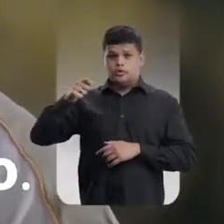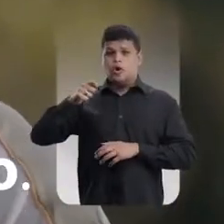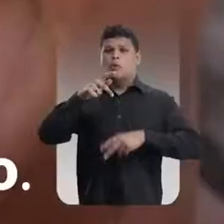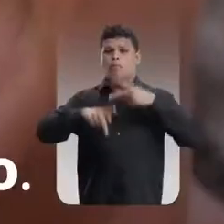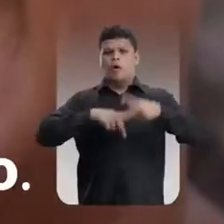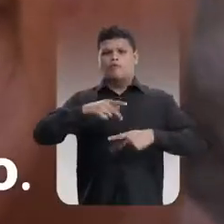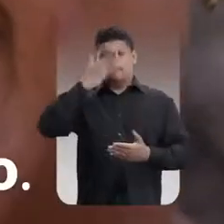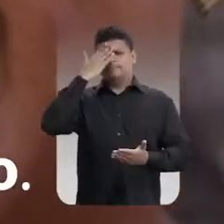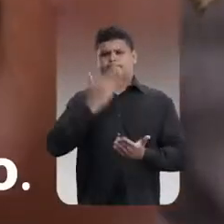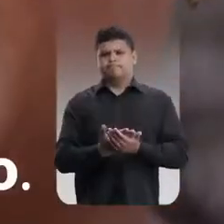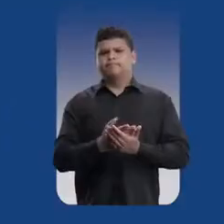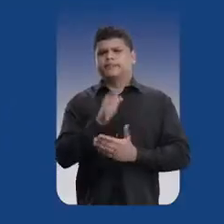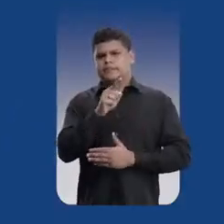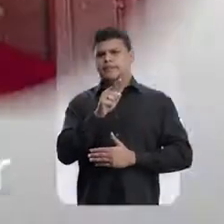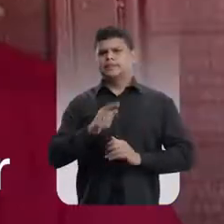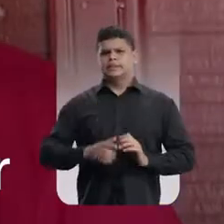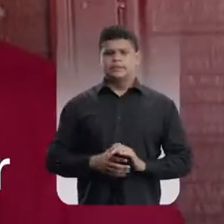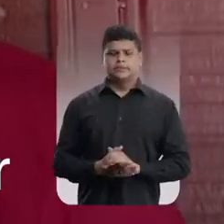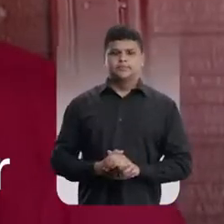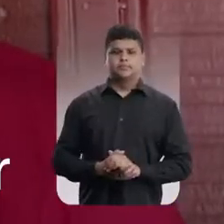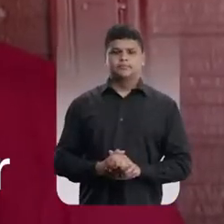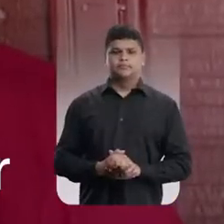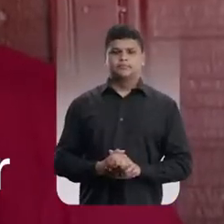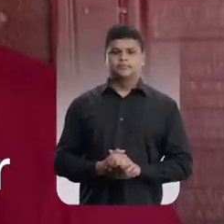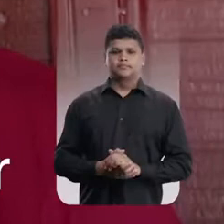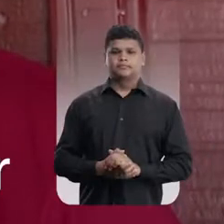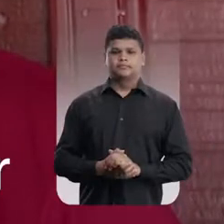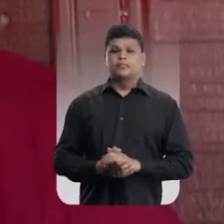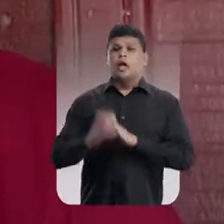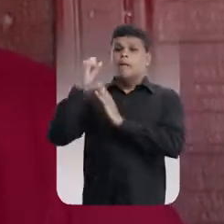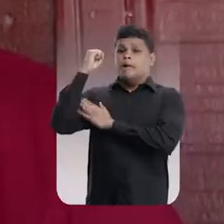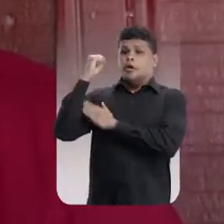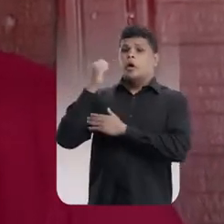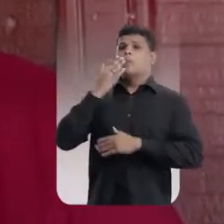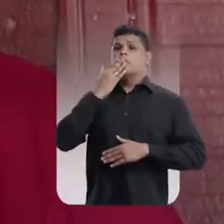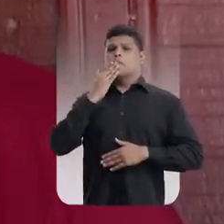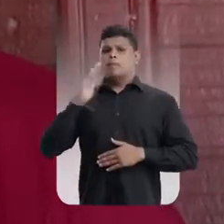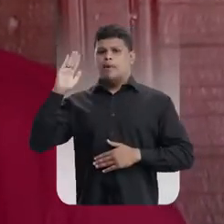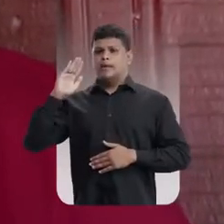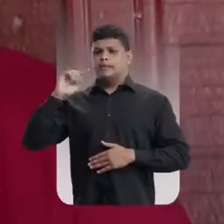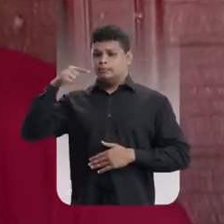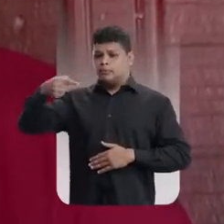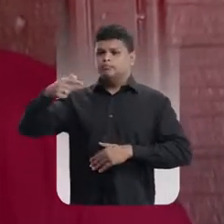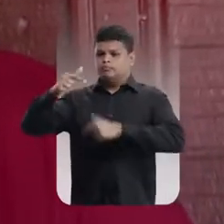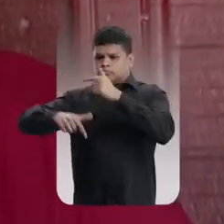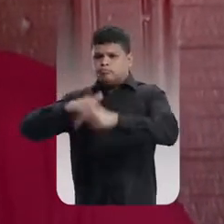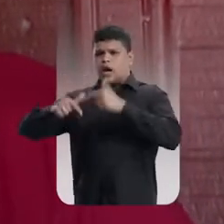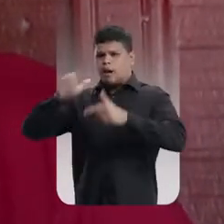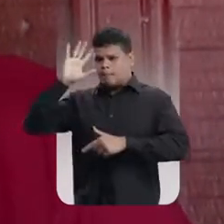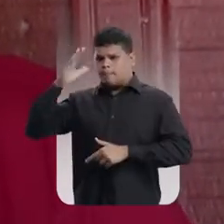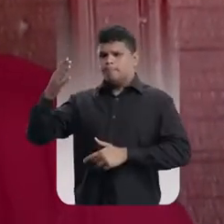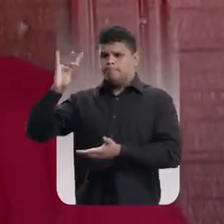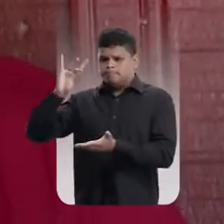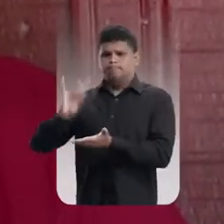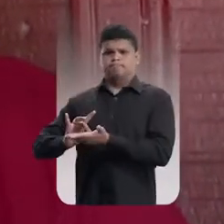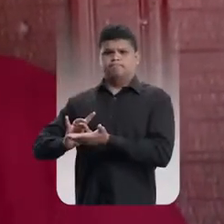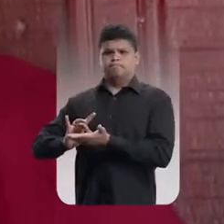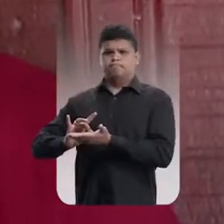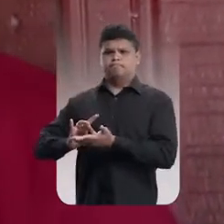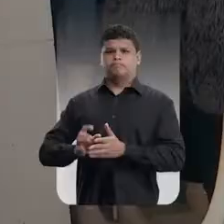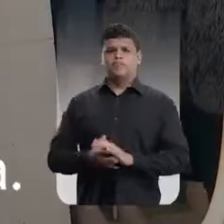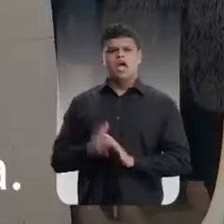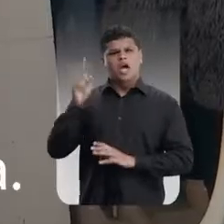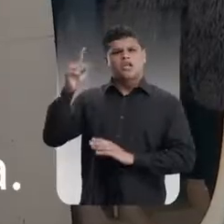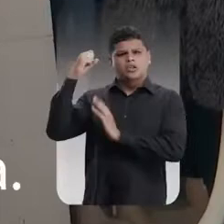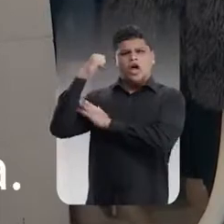povo confia em seu trabalho. Amazonino não é de prometer sem cumprir. Amazonino faz até sem